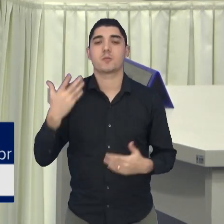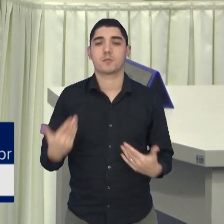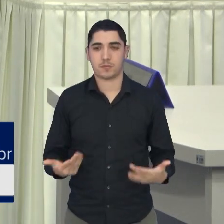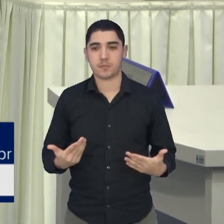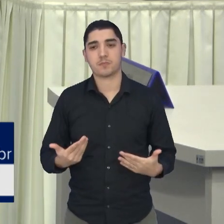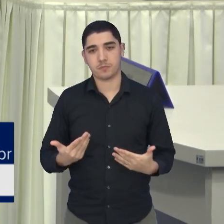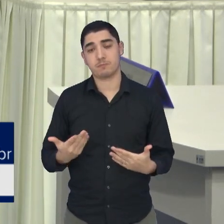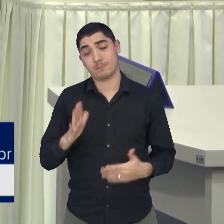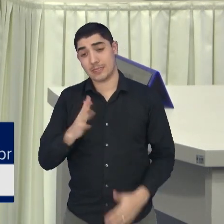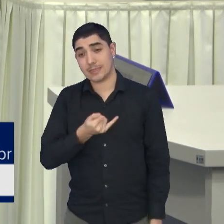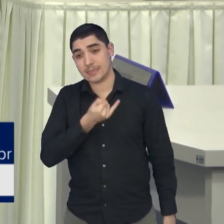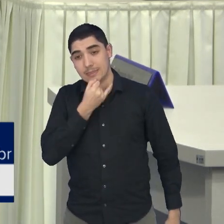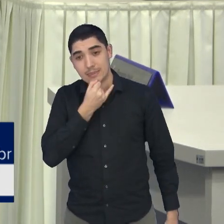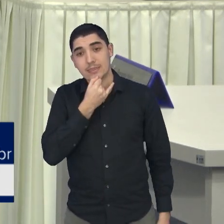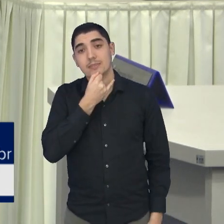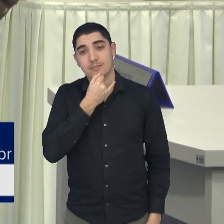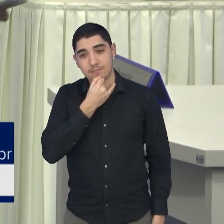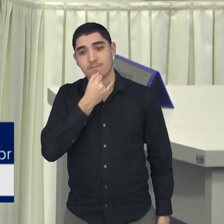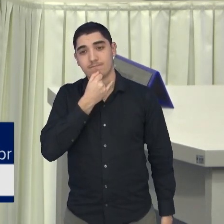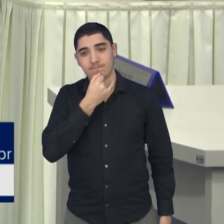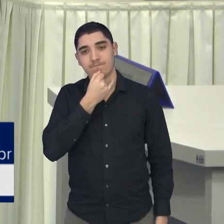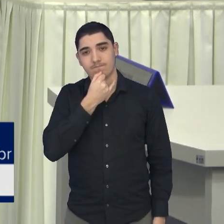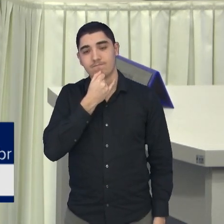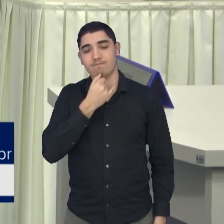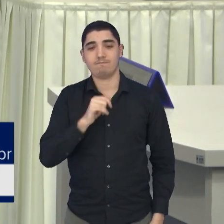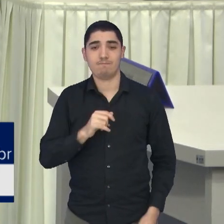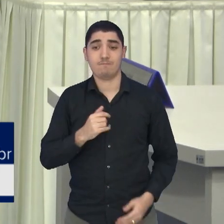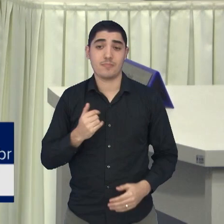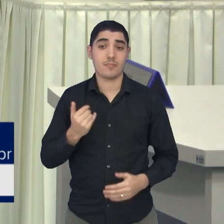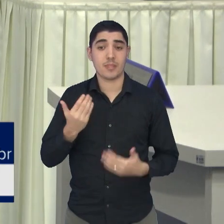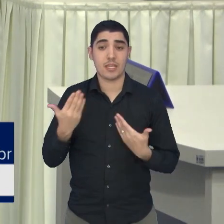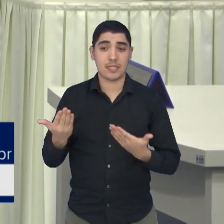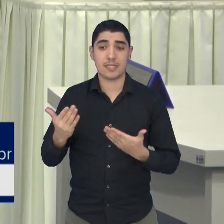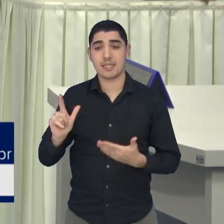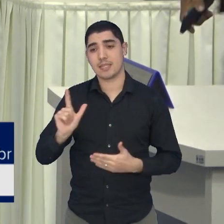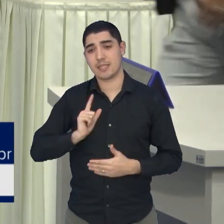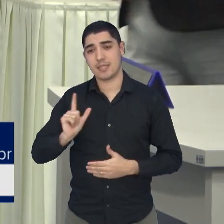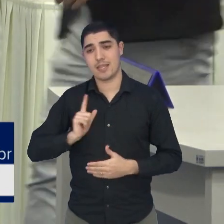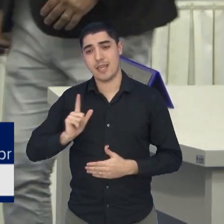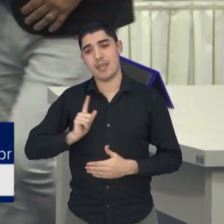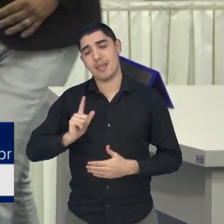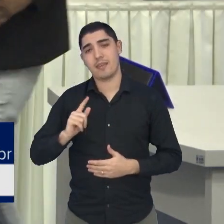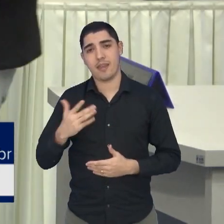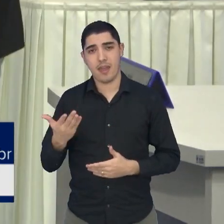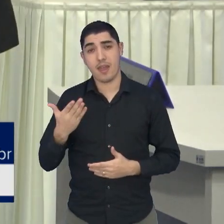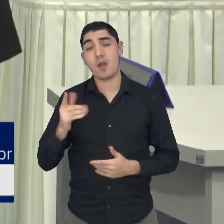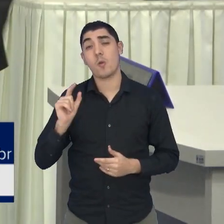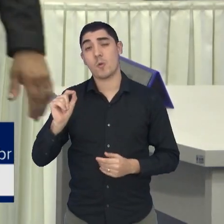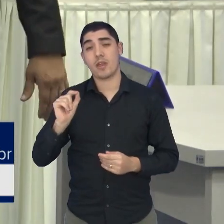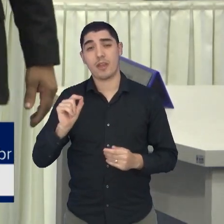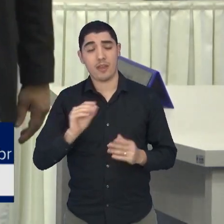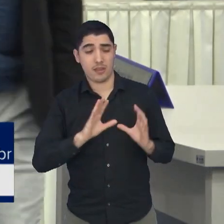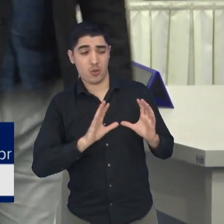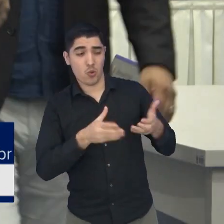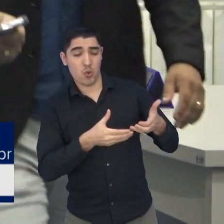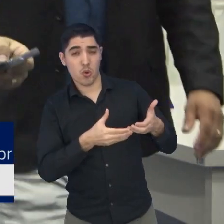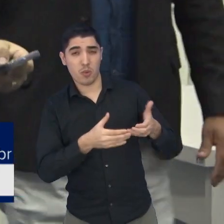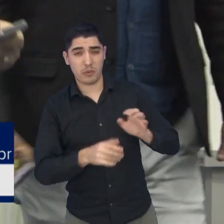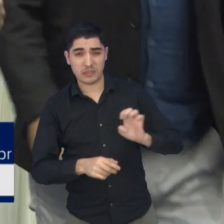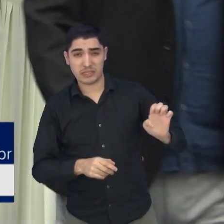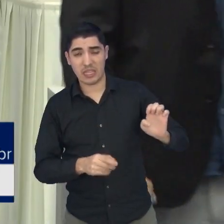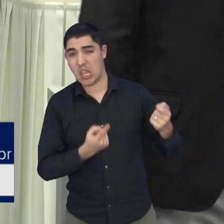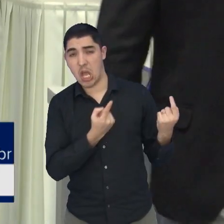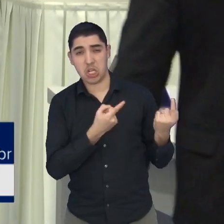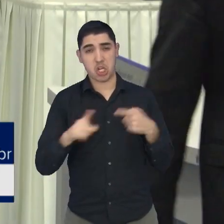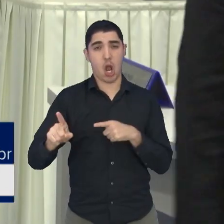Paulo. Infelizmente, né, lá a gente tem, assim como aqui também, a oposição sempre se